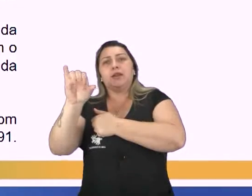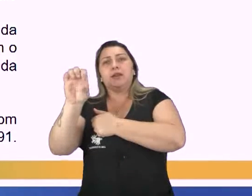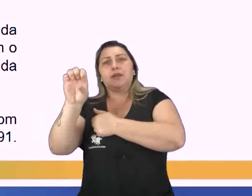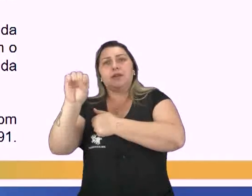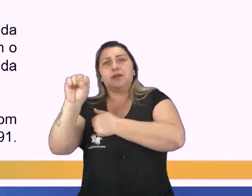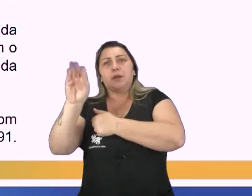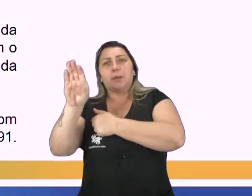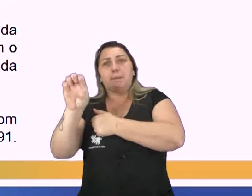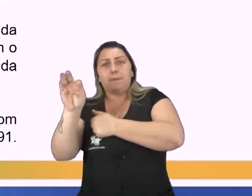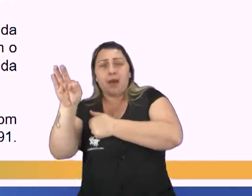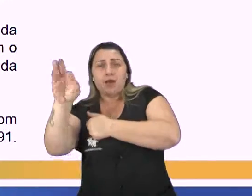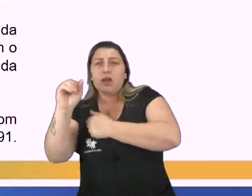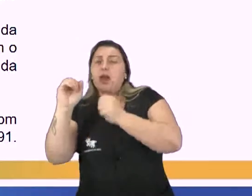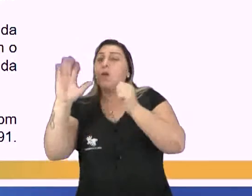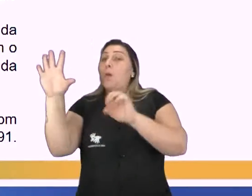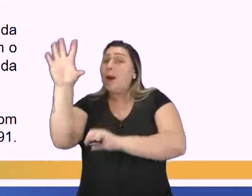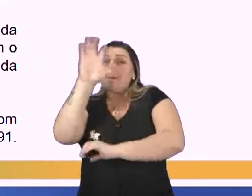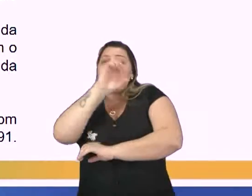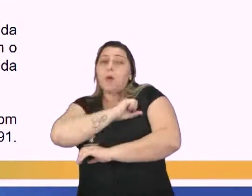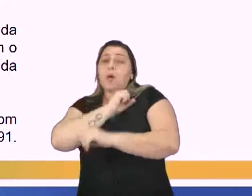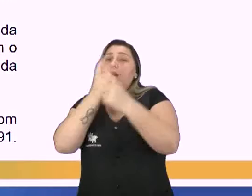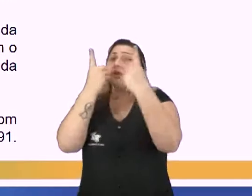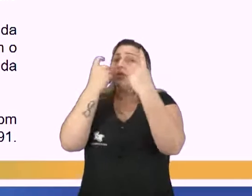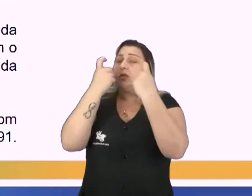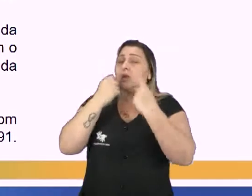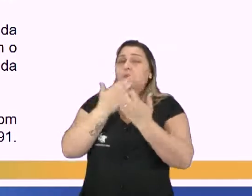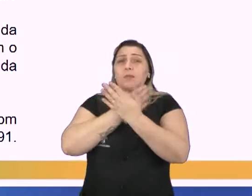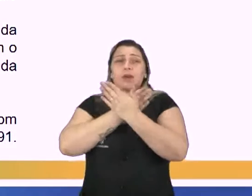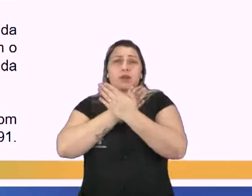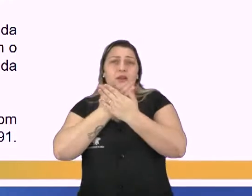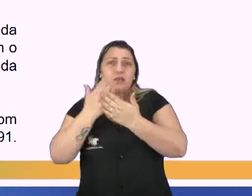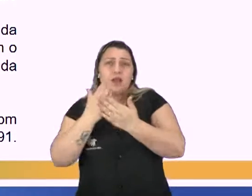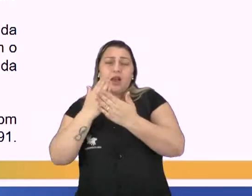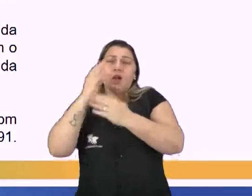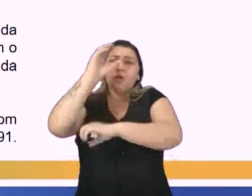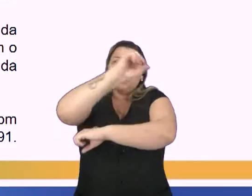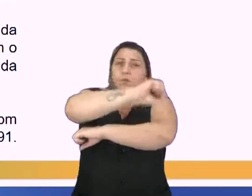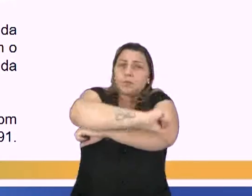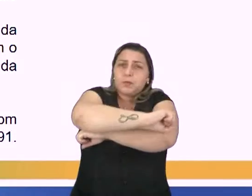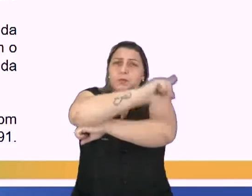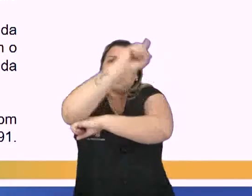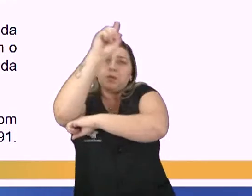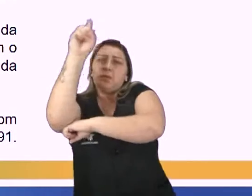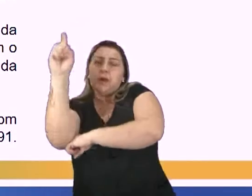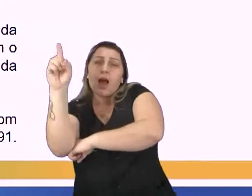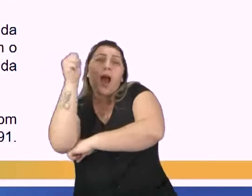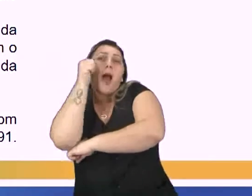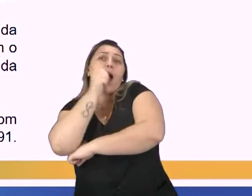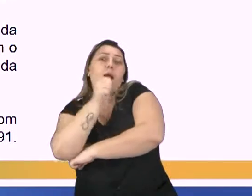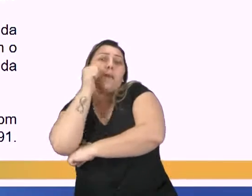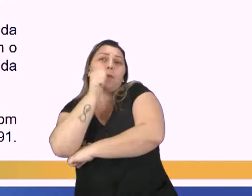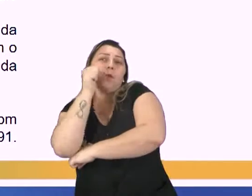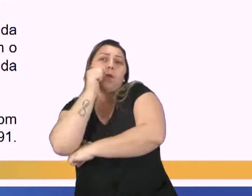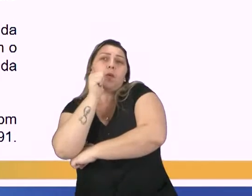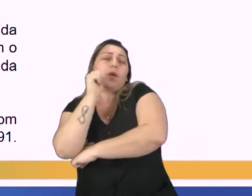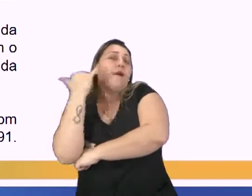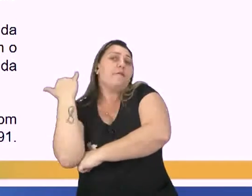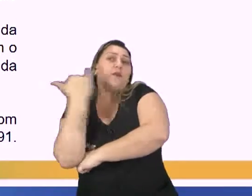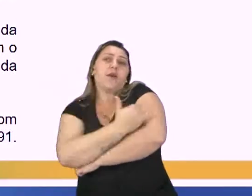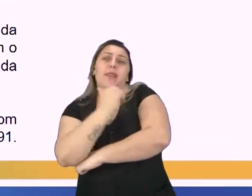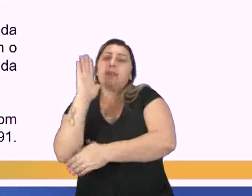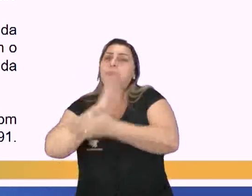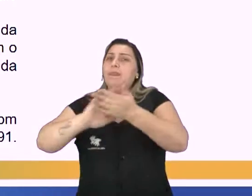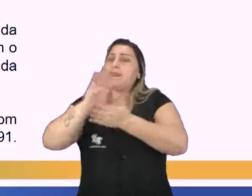de Filisbino Matoso. A choradeira havia começado com o raiar do sol, quando a tal Floresbelta, sem avisar